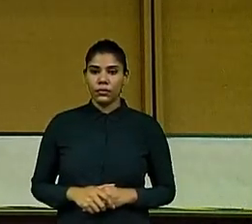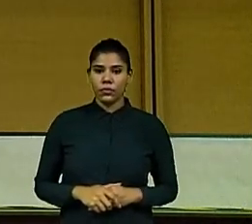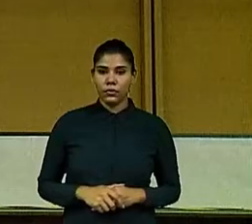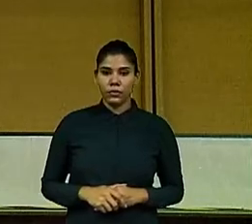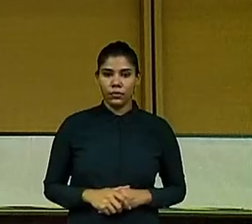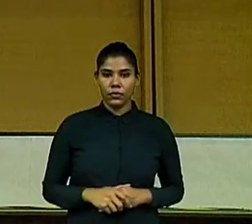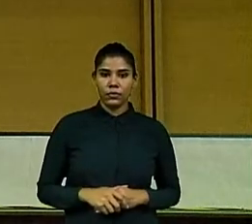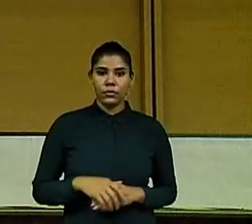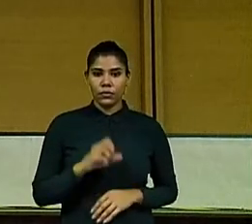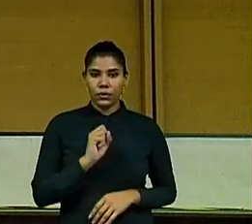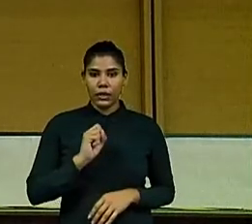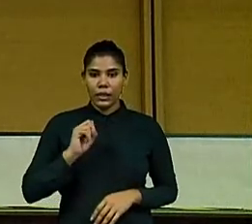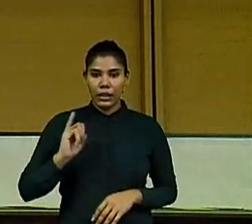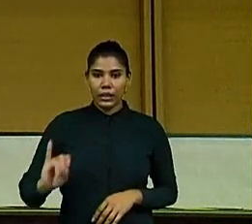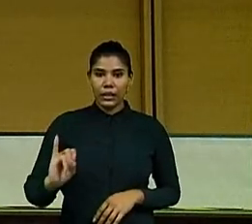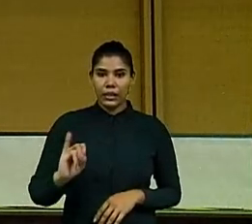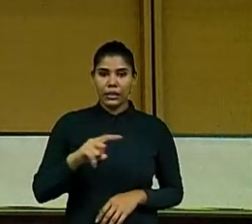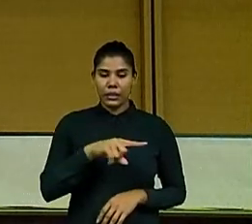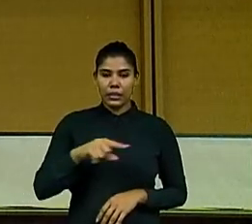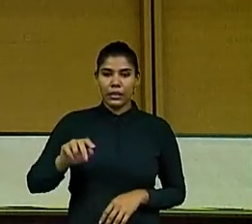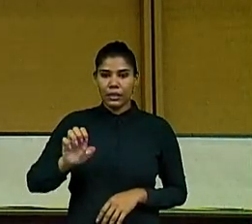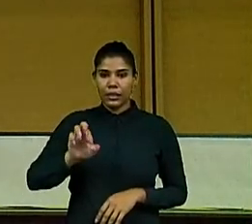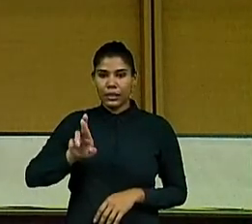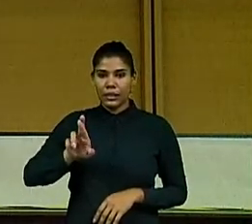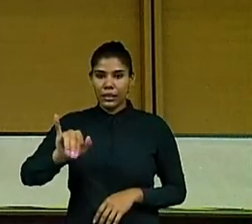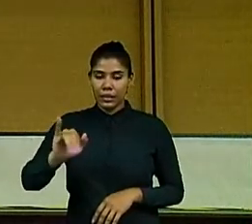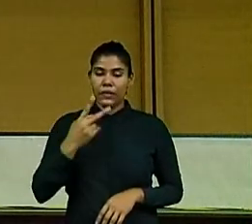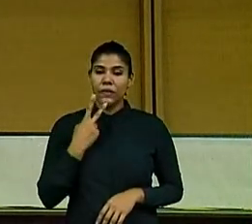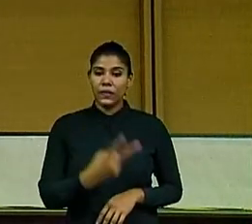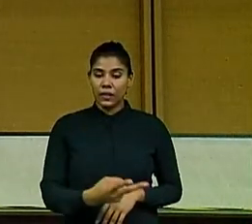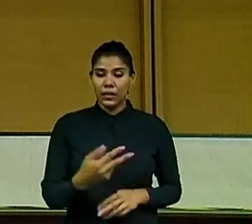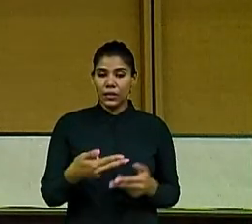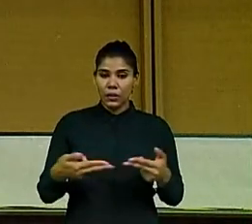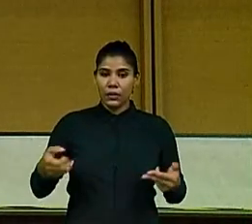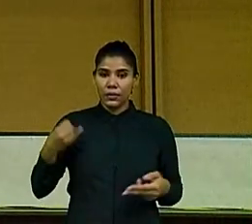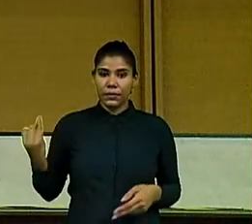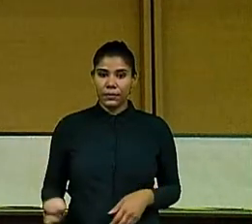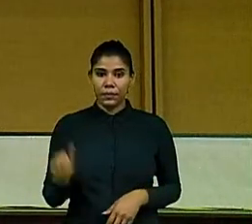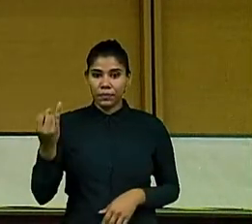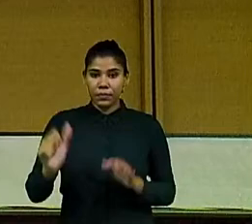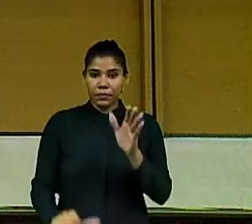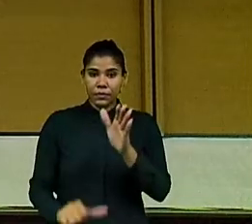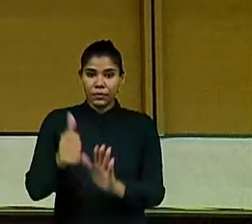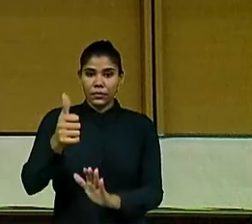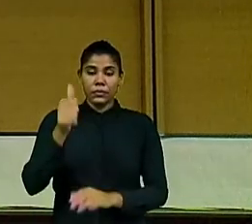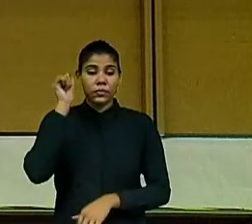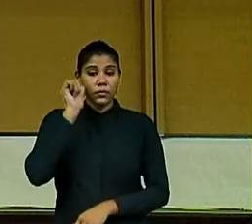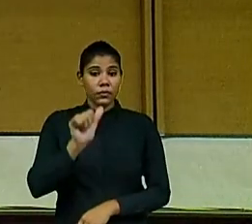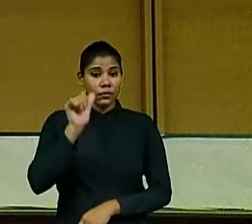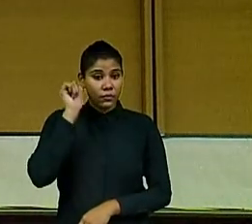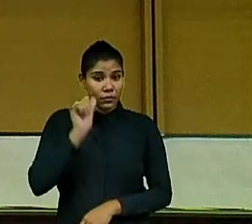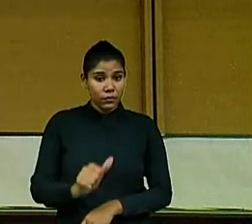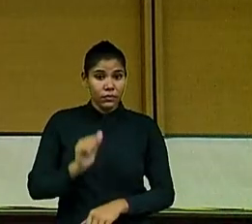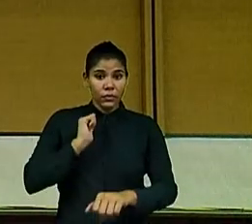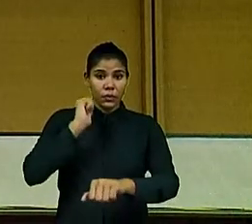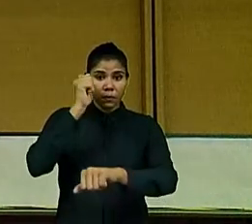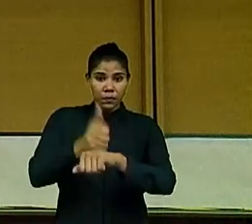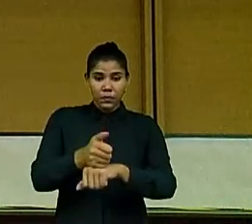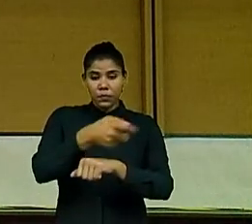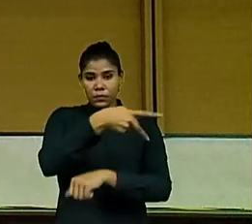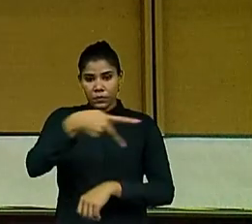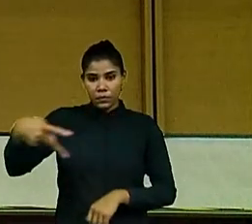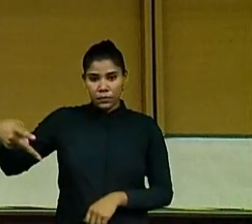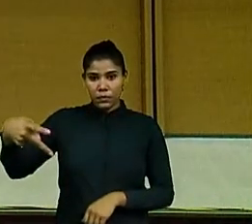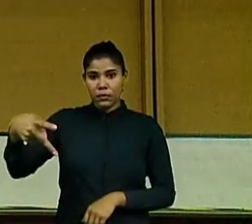gente tá falando algo muito importante a primeira mulher a ser Eleita Presidente